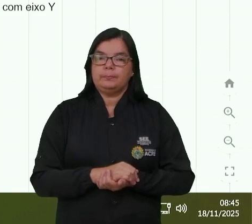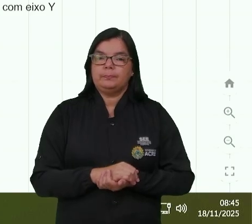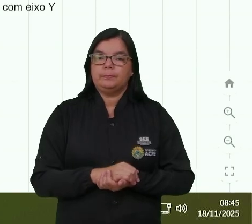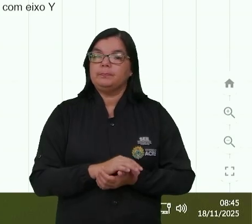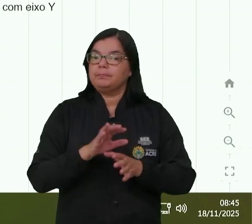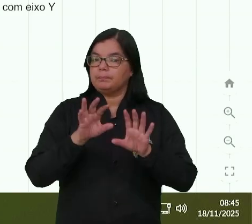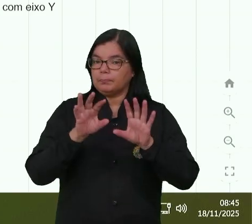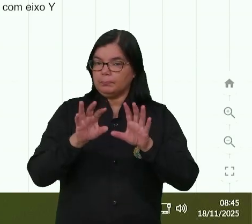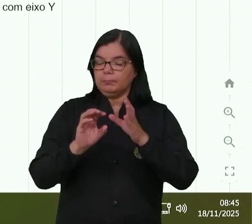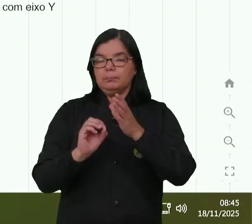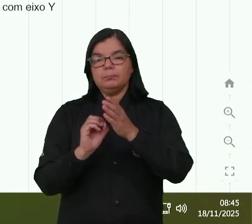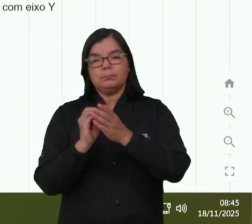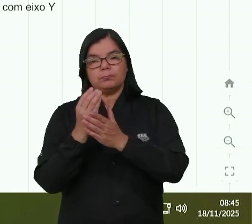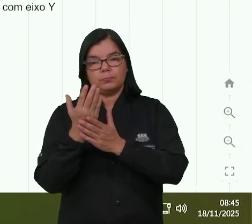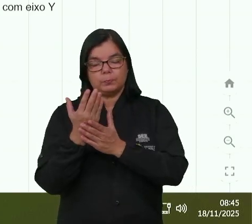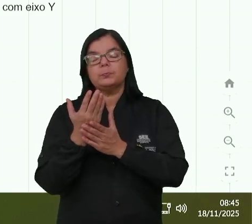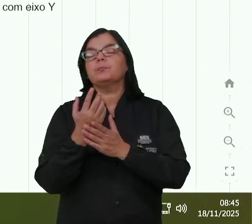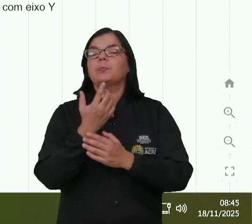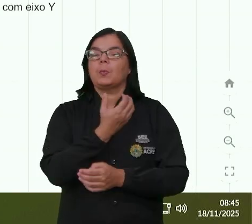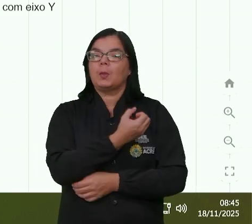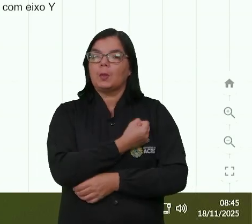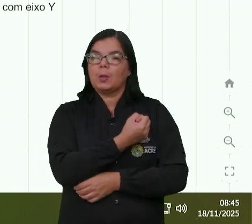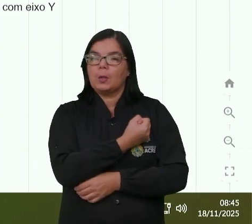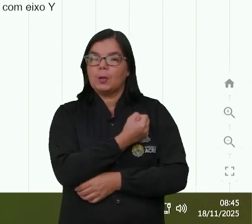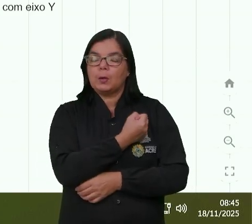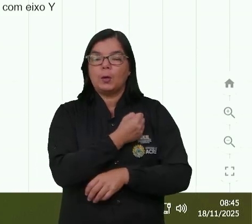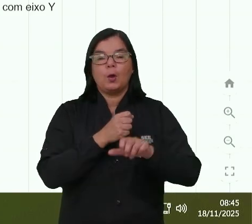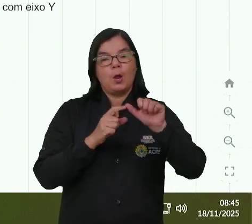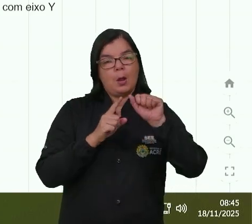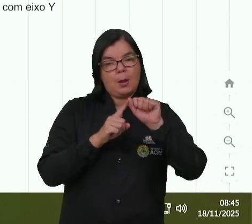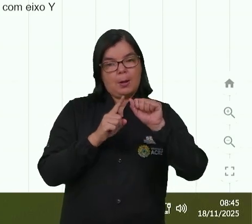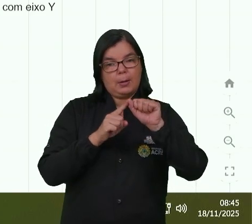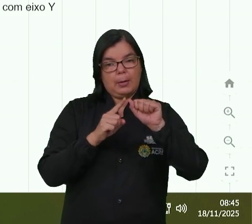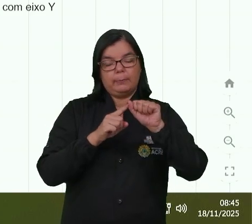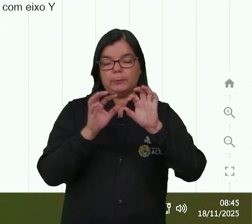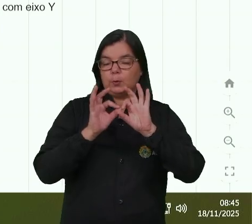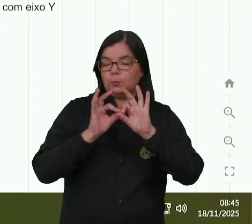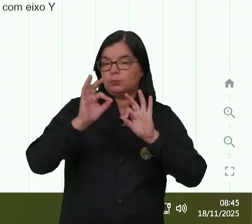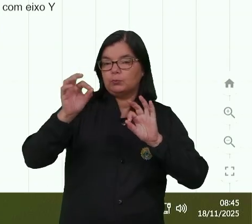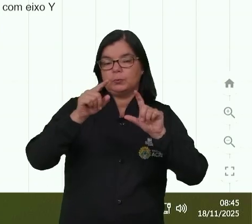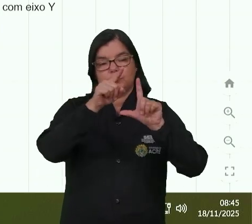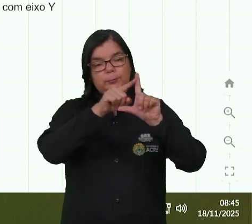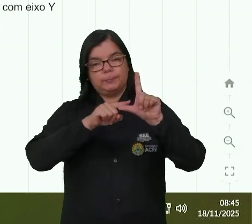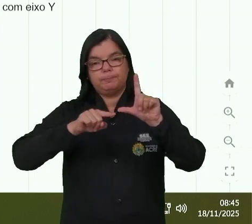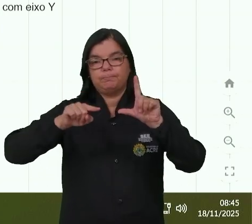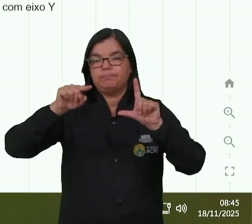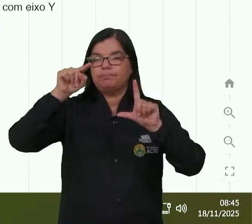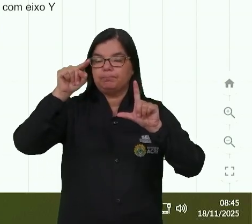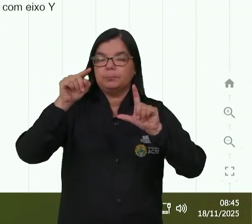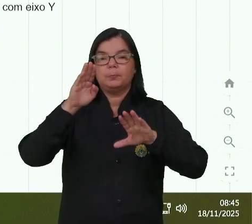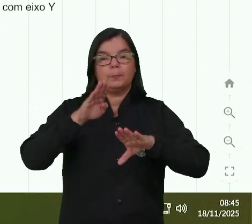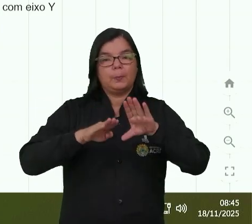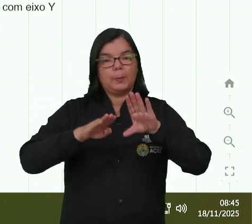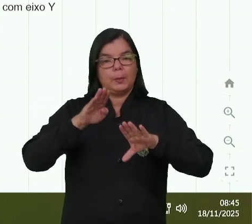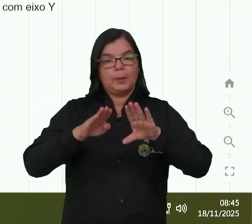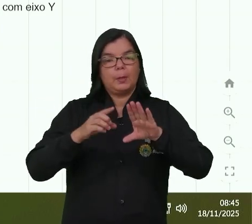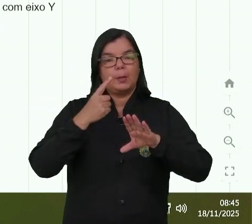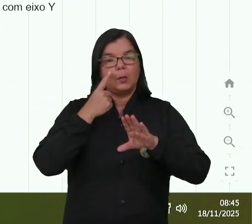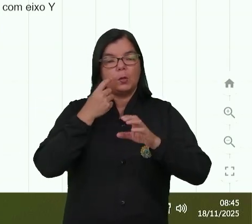é isso que esse coeficiente A faz com o gráfico da parábola. Às vezes a gente